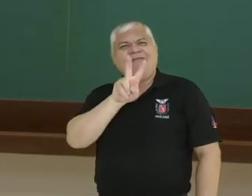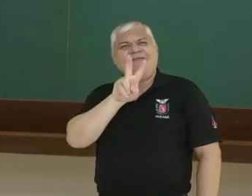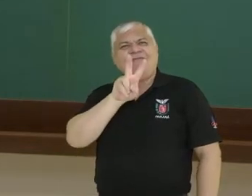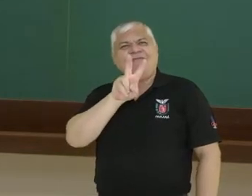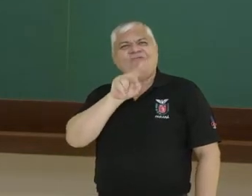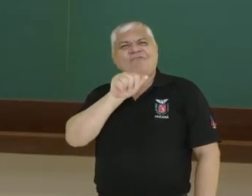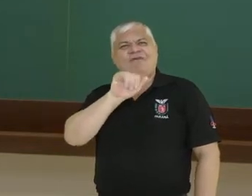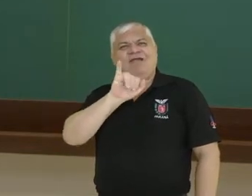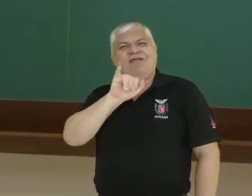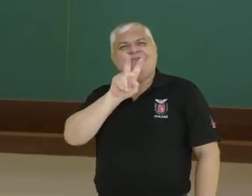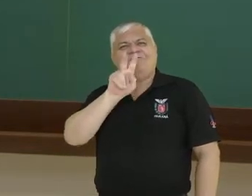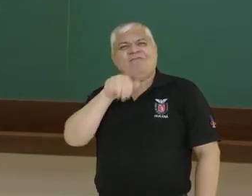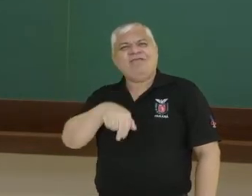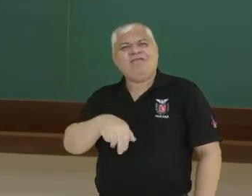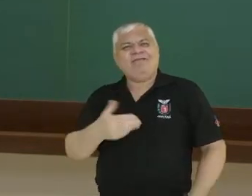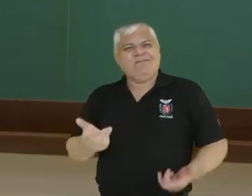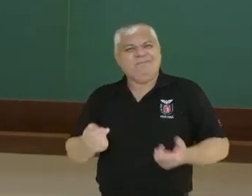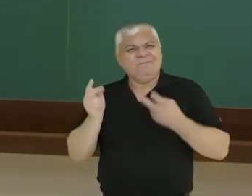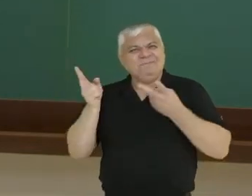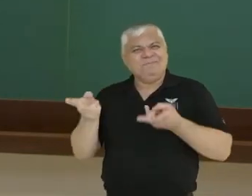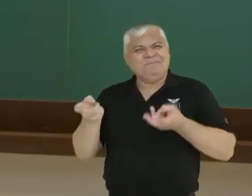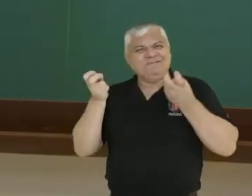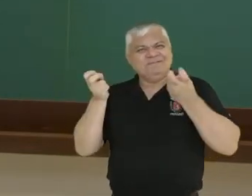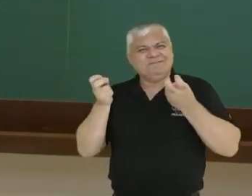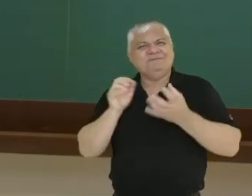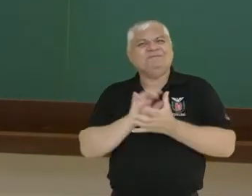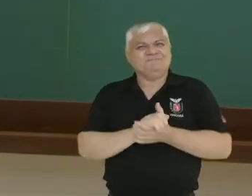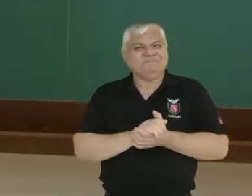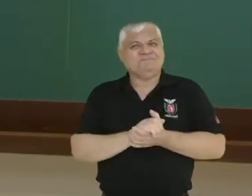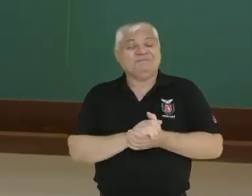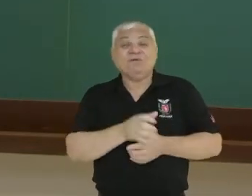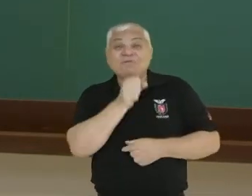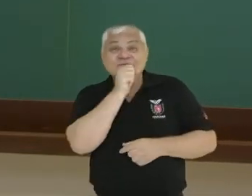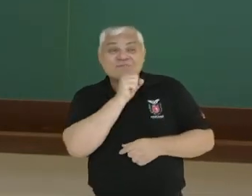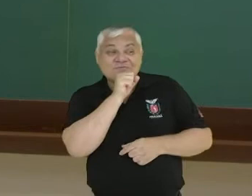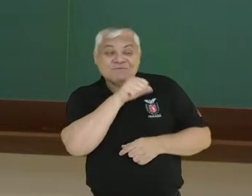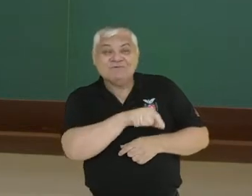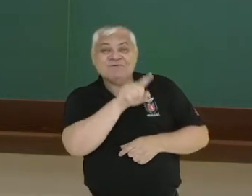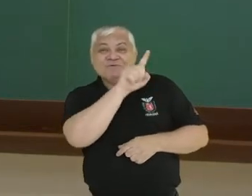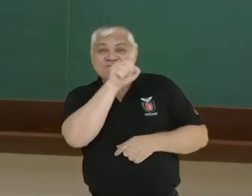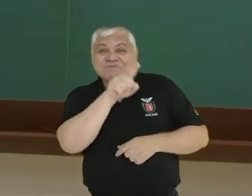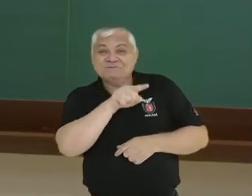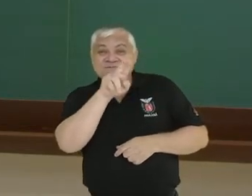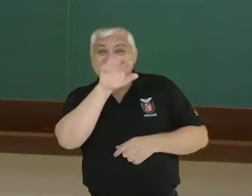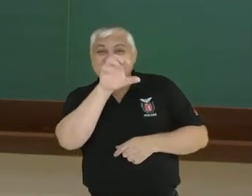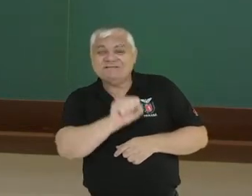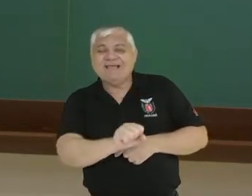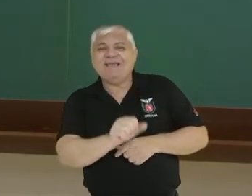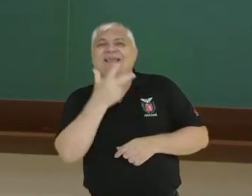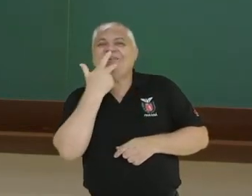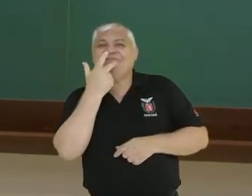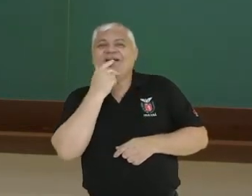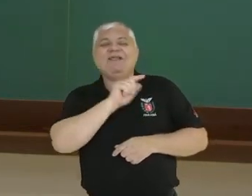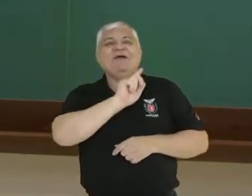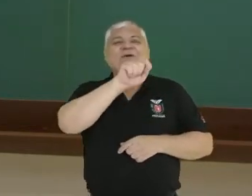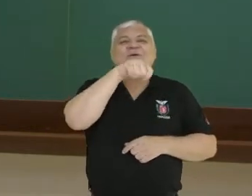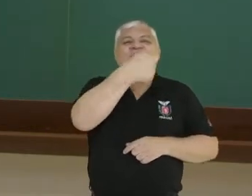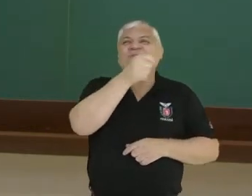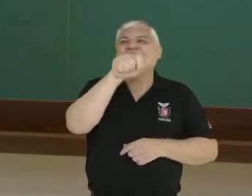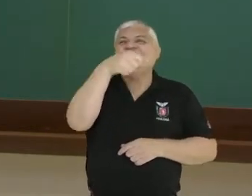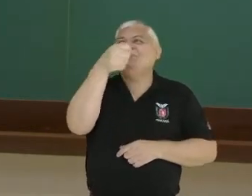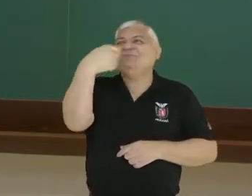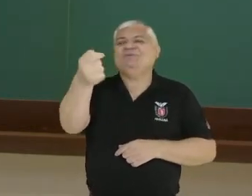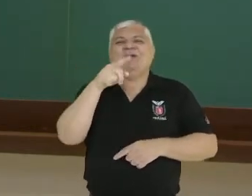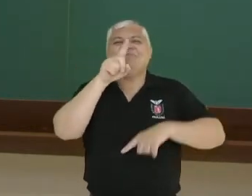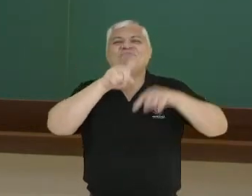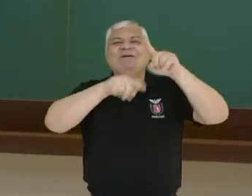o nosso personagem aqui, o Zusa, ele coloca ali, então, nome para cada